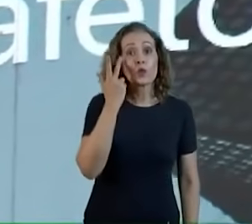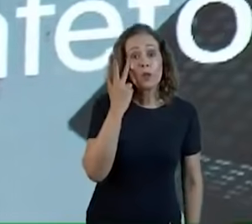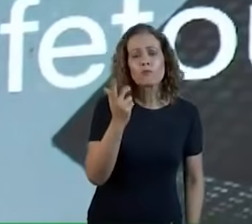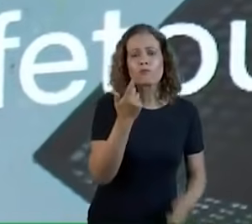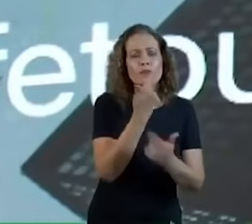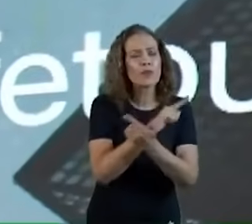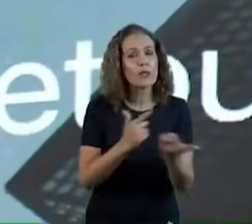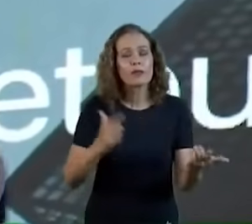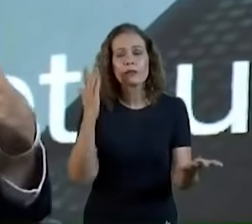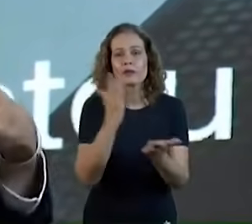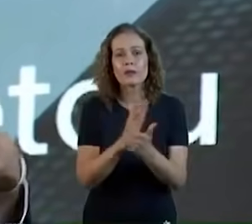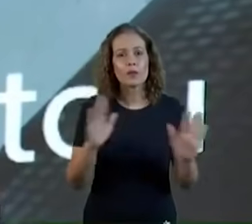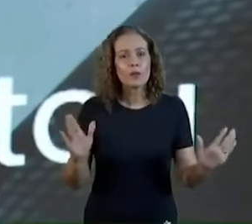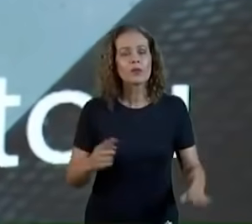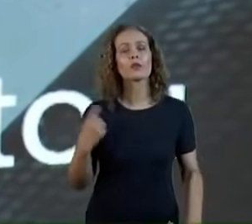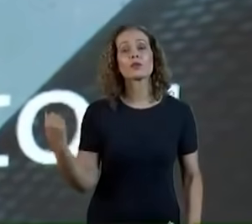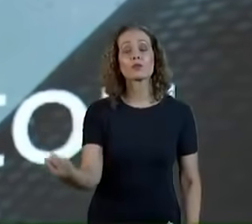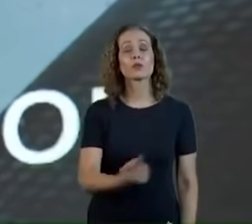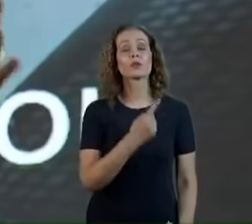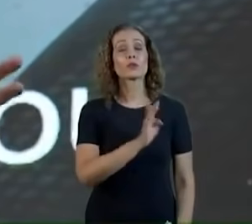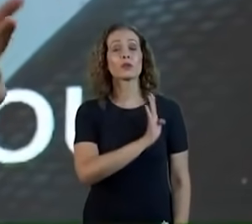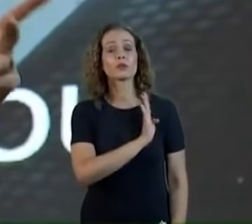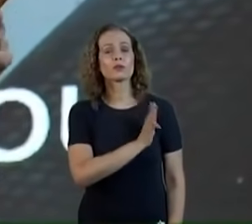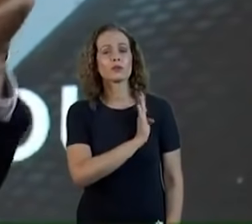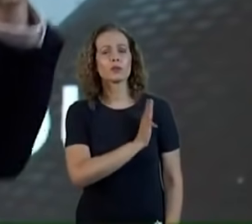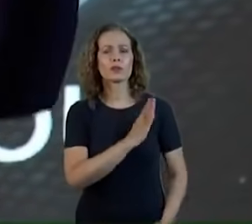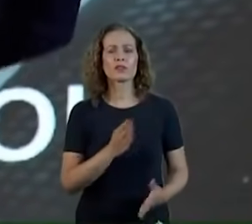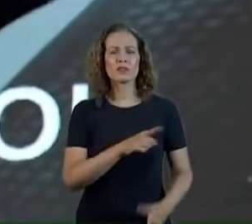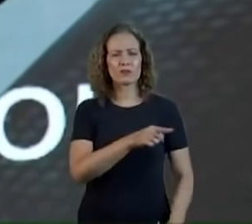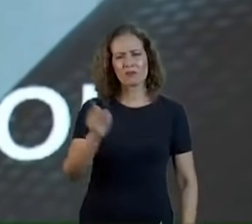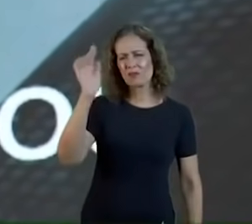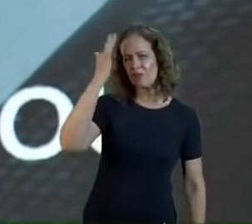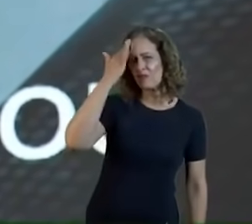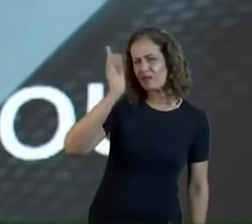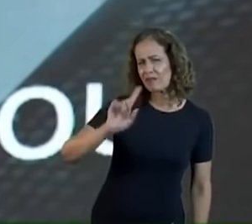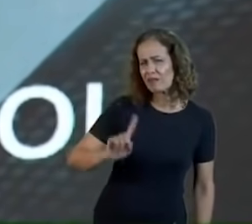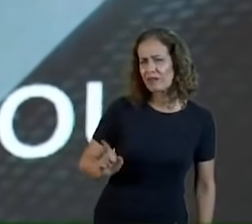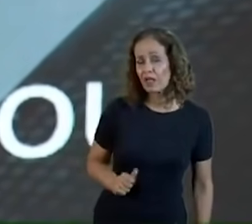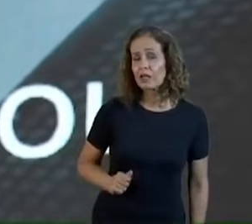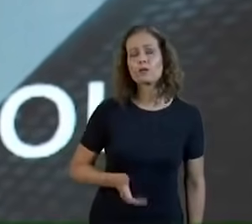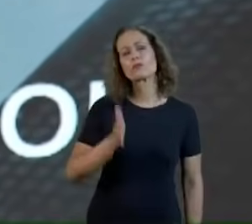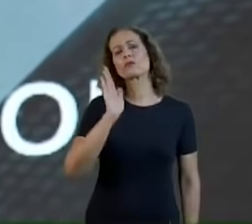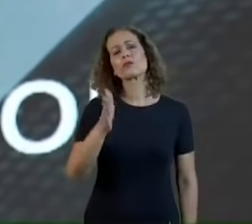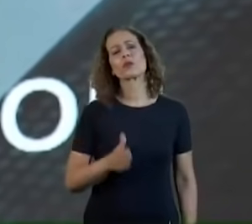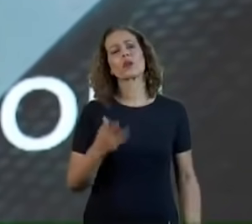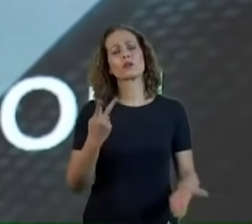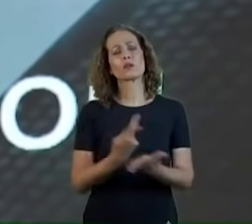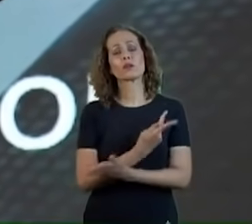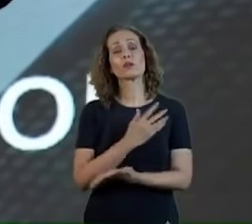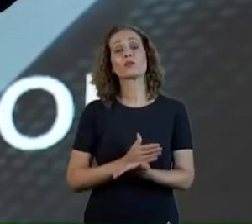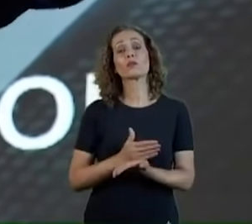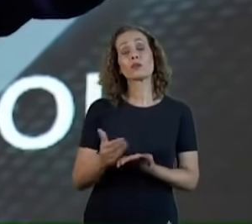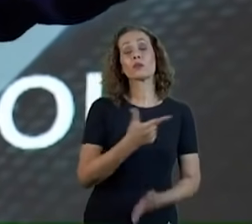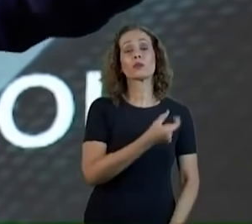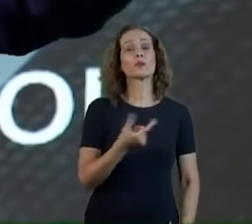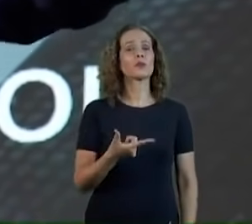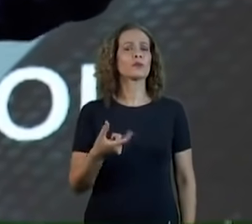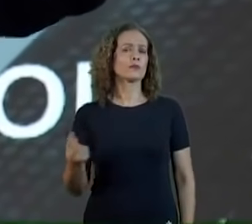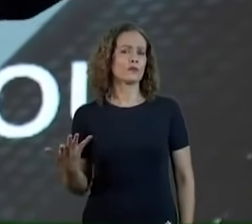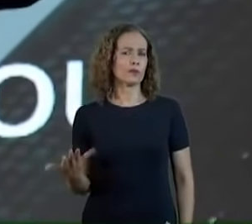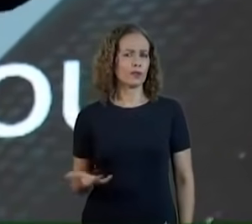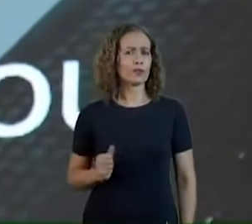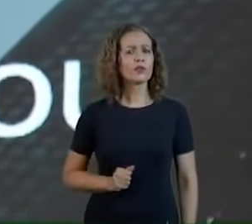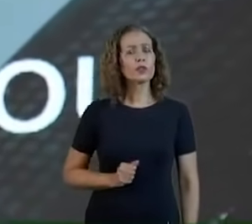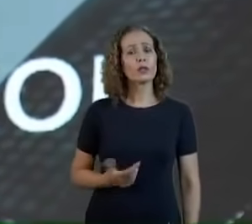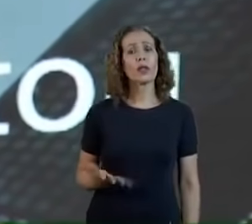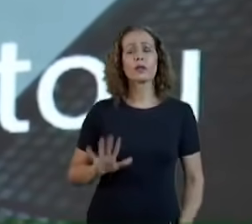normal. Nosso coração, será que vocês não entenderam que algo aconteceu no início de 2020 e que os